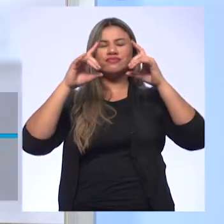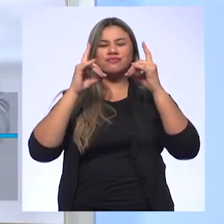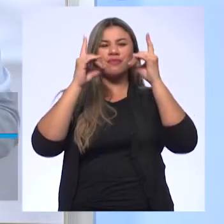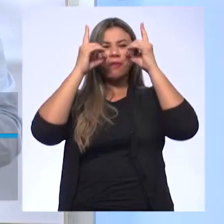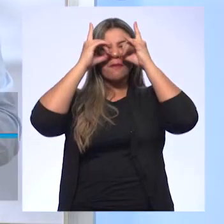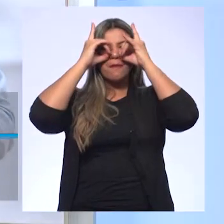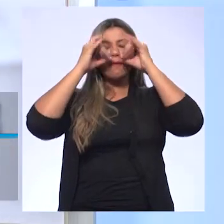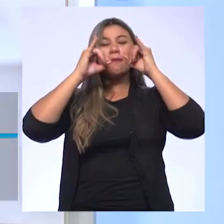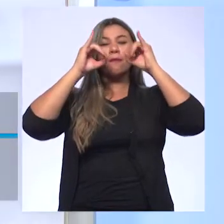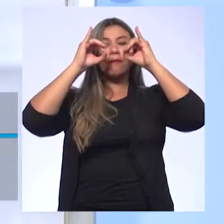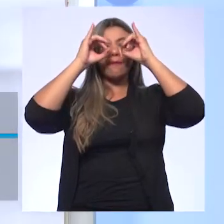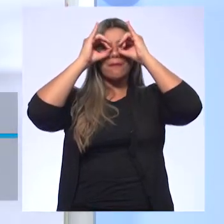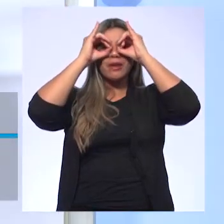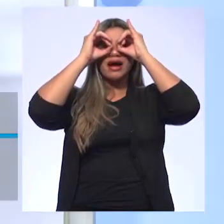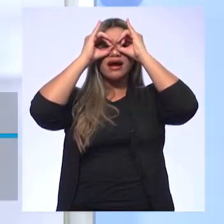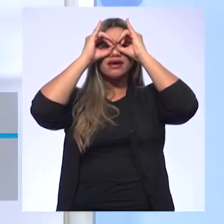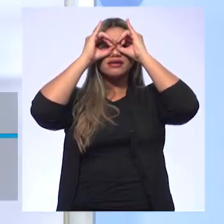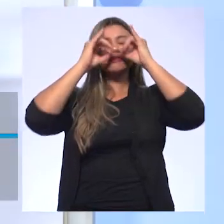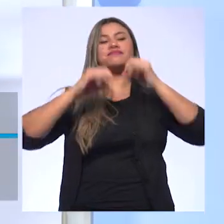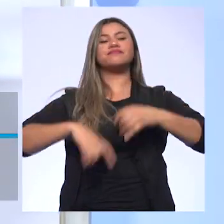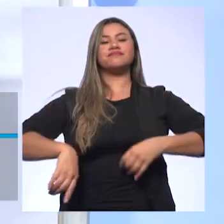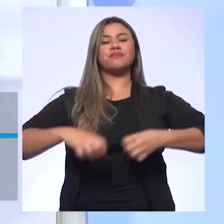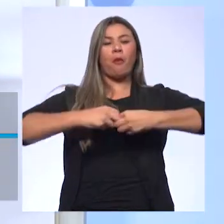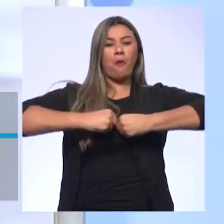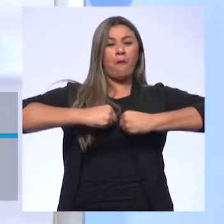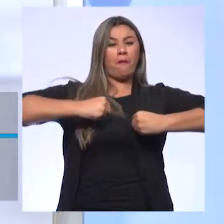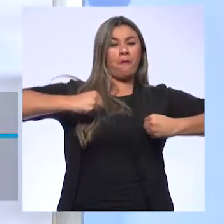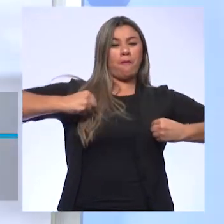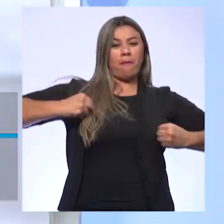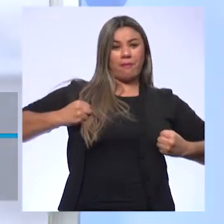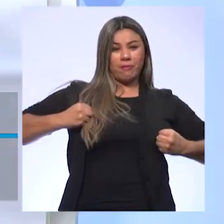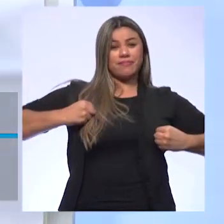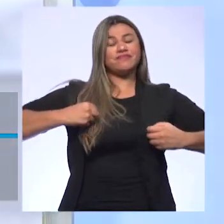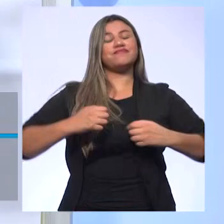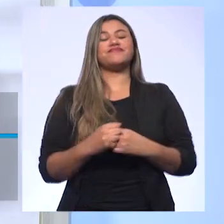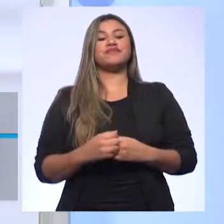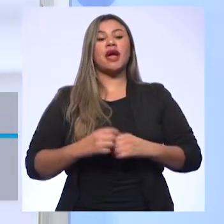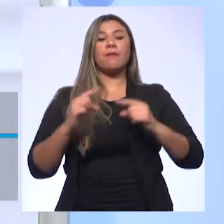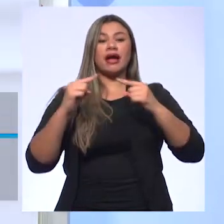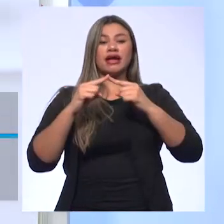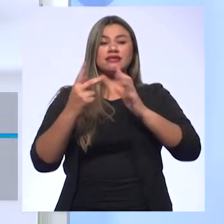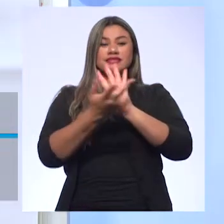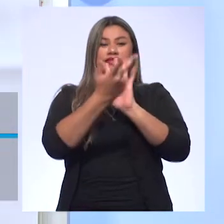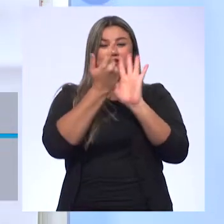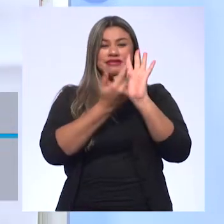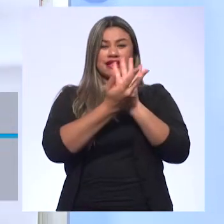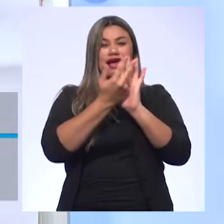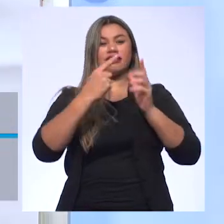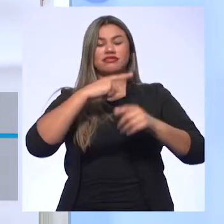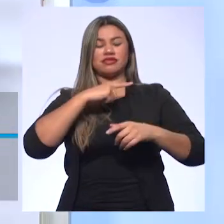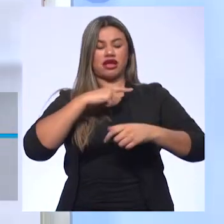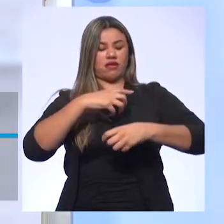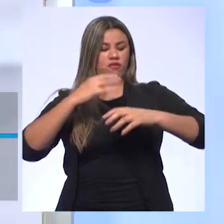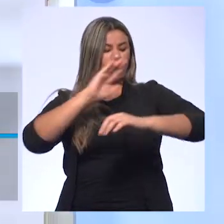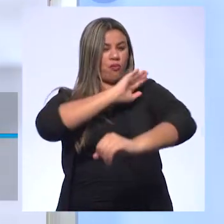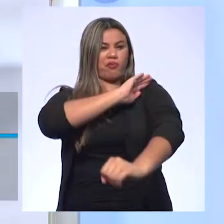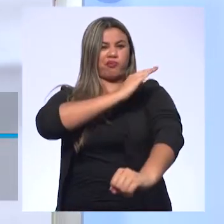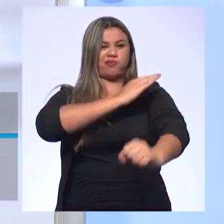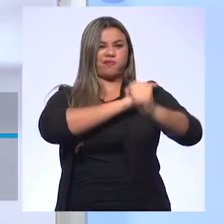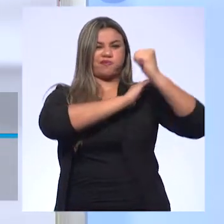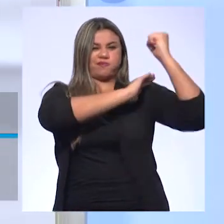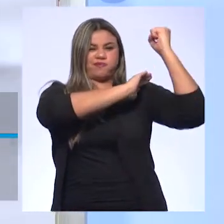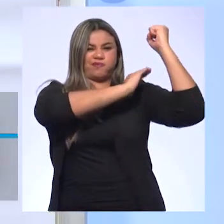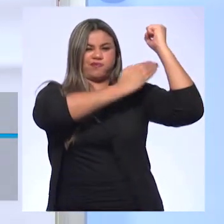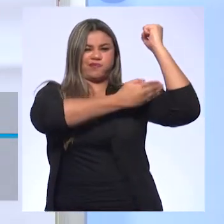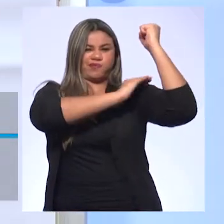né? Mas todos eles, o desenho, ele procura representar os músculos estriados, né, com um certo volume. E